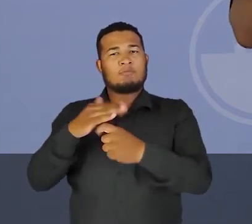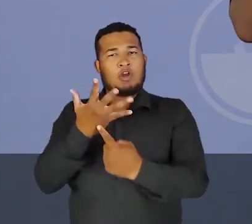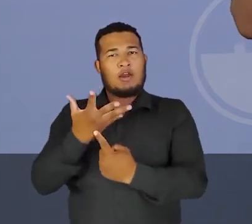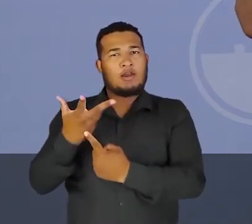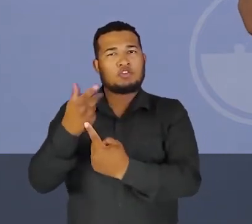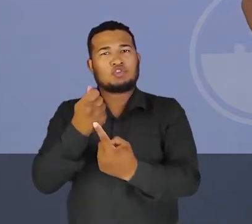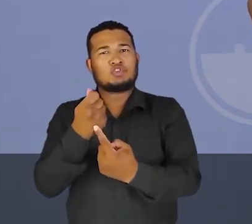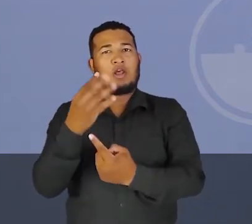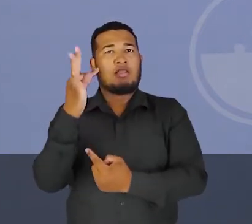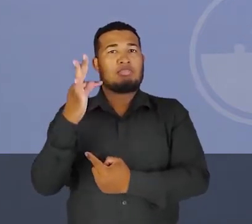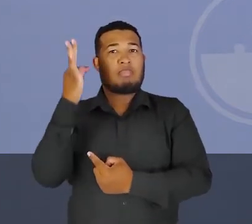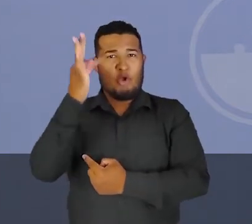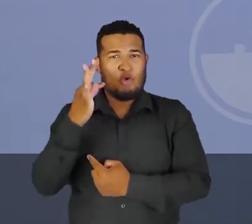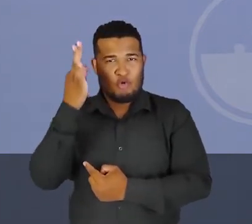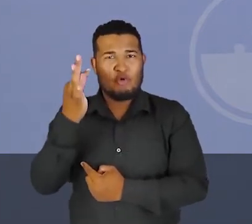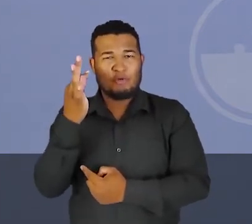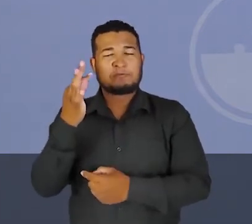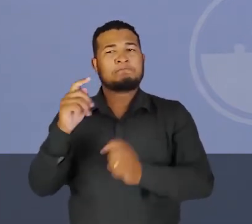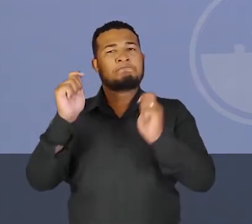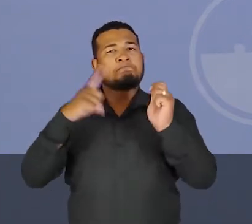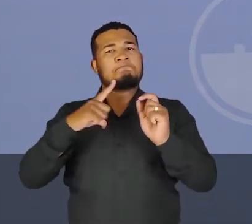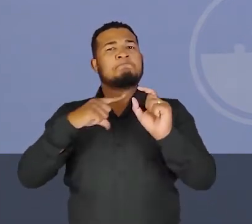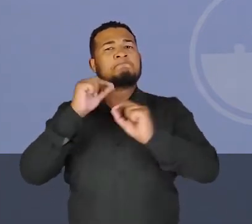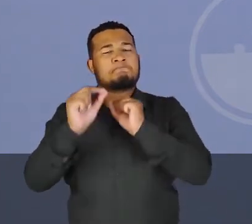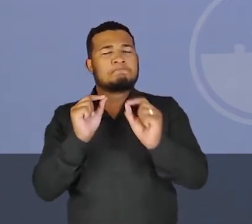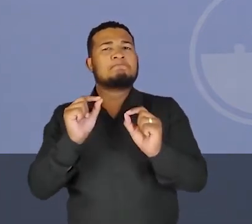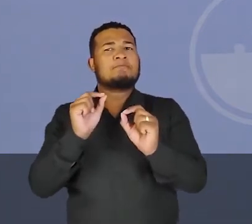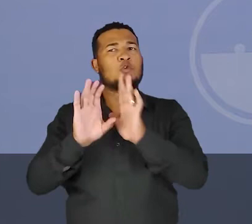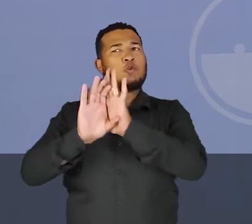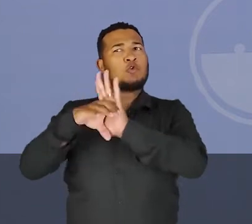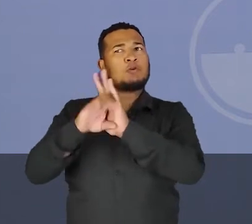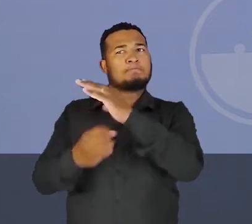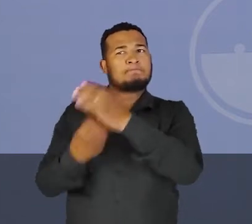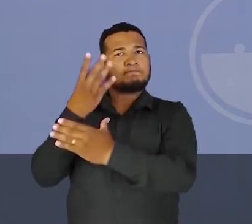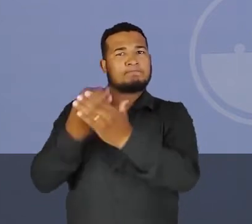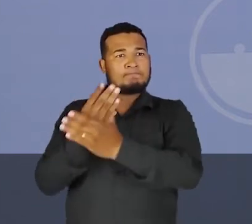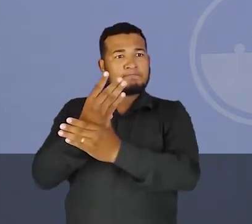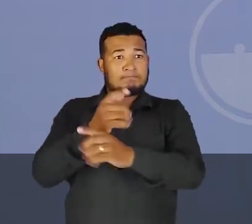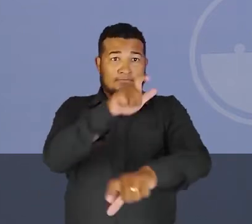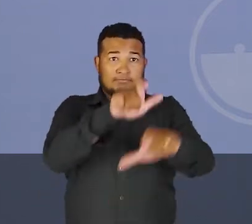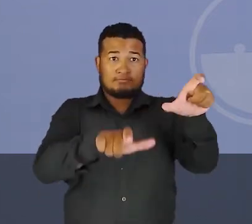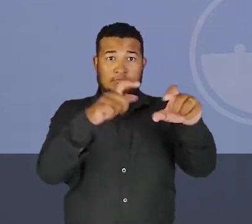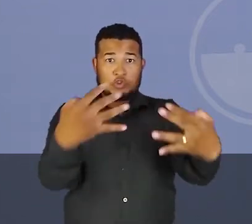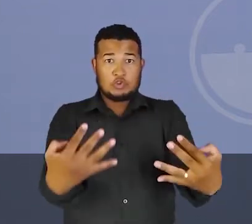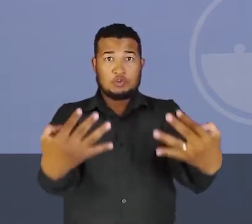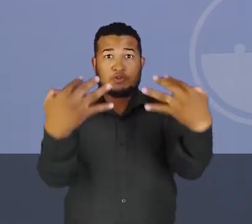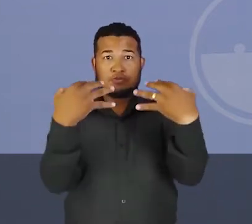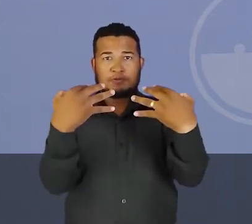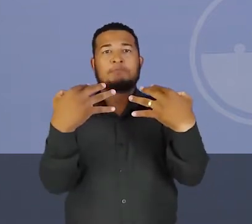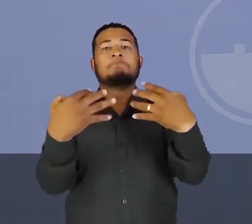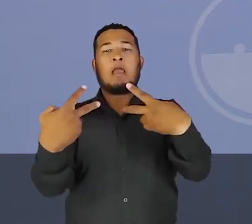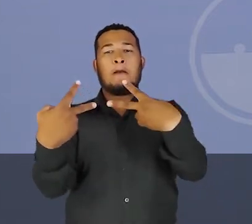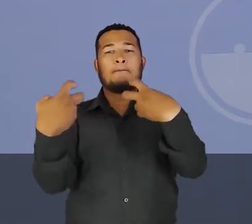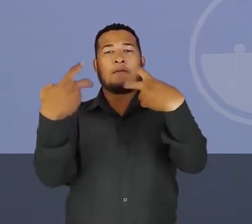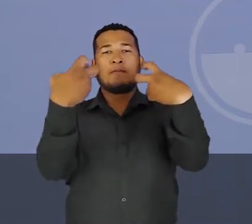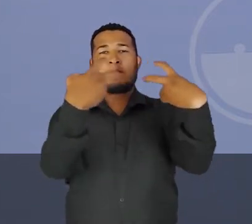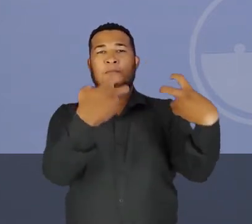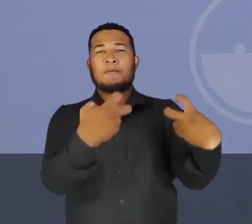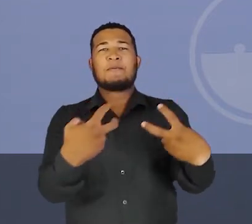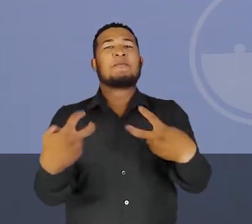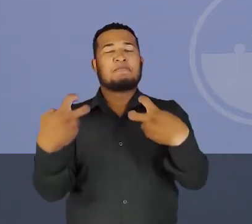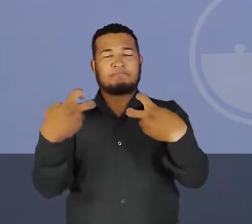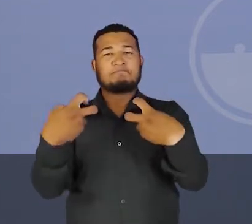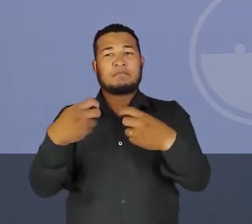teóricos, produzem conceitos e os espectadores, em última instância,